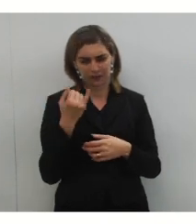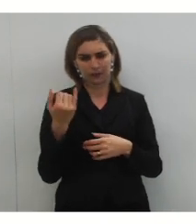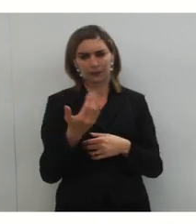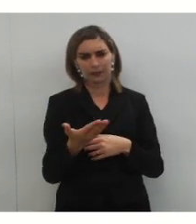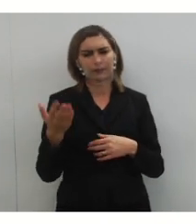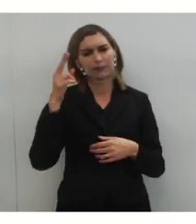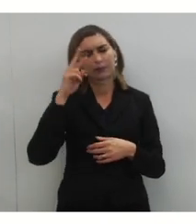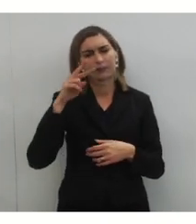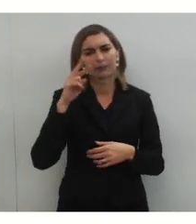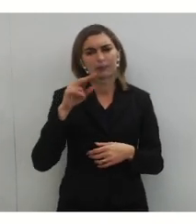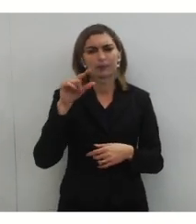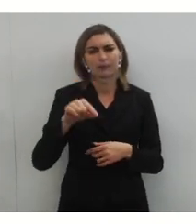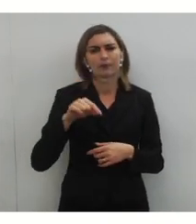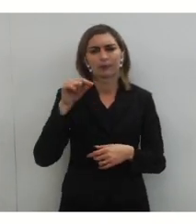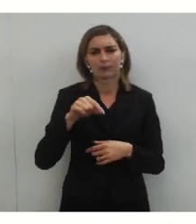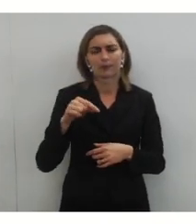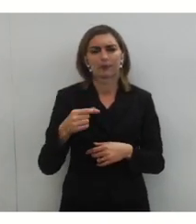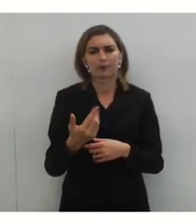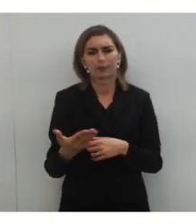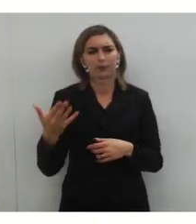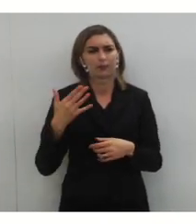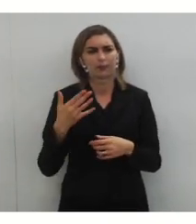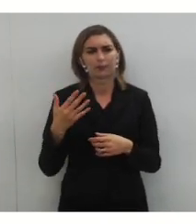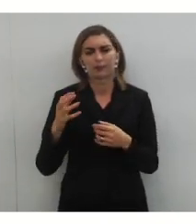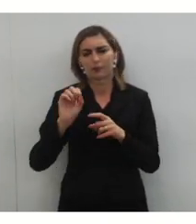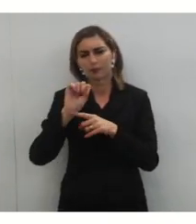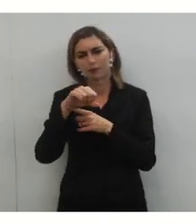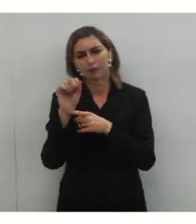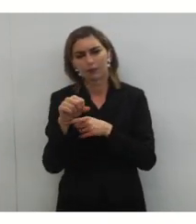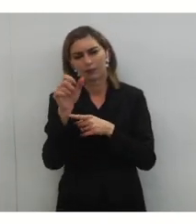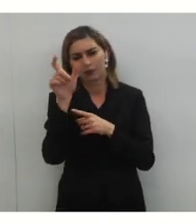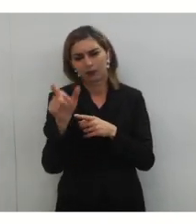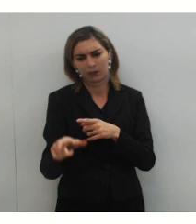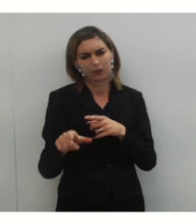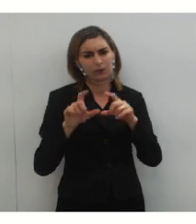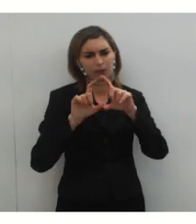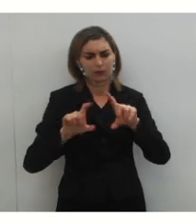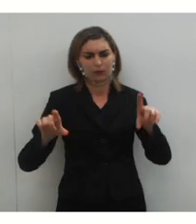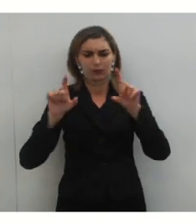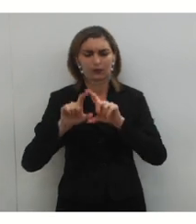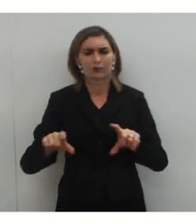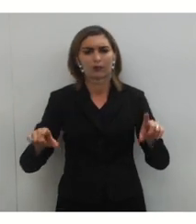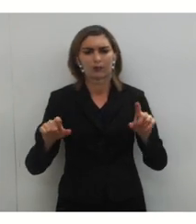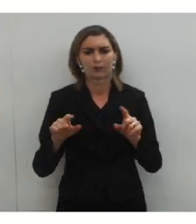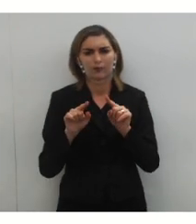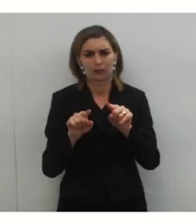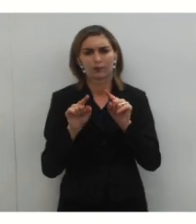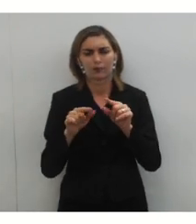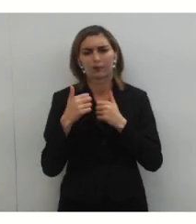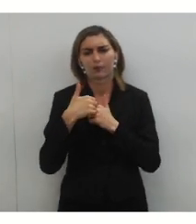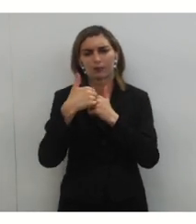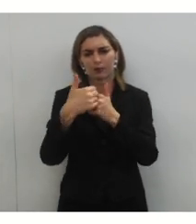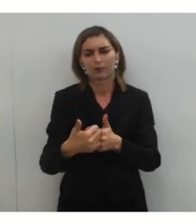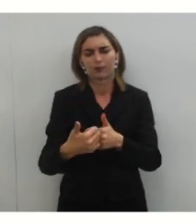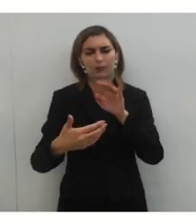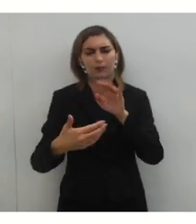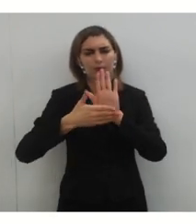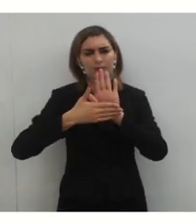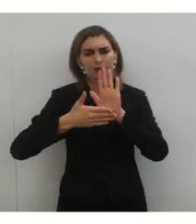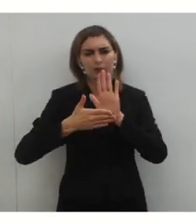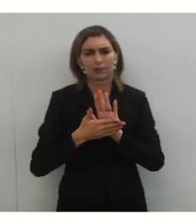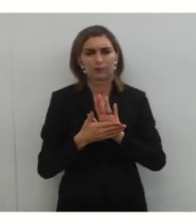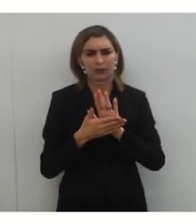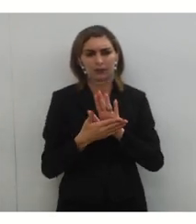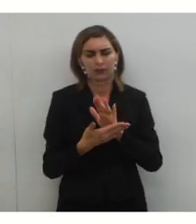né, lembrar que a posição do sujeito na oração, ela segue um padrão,